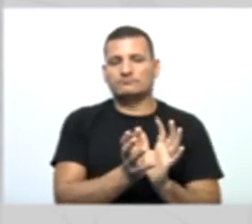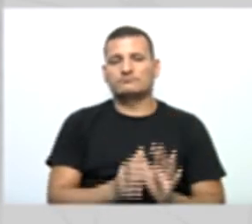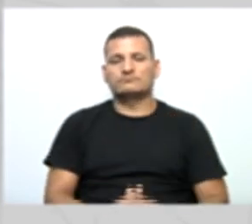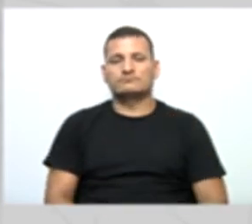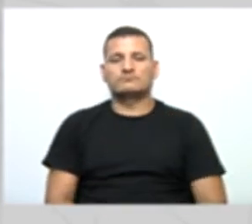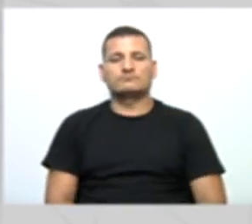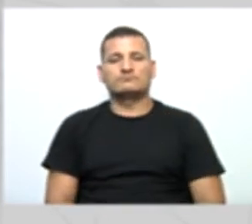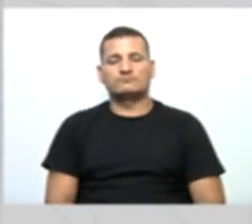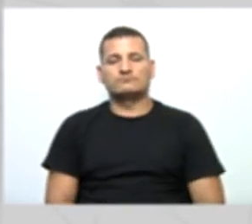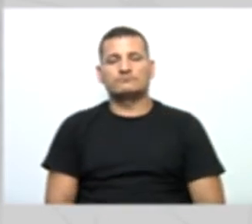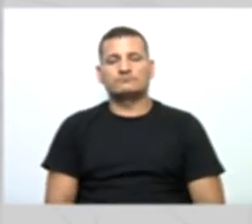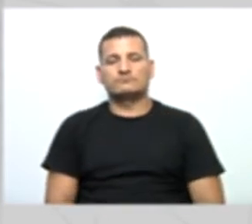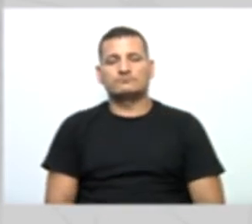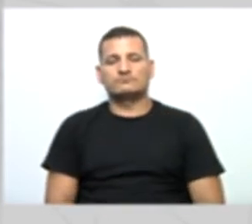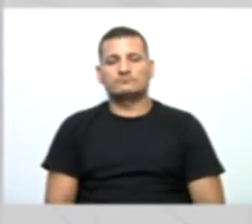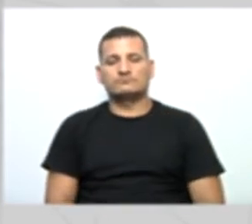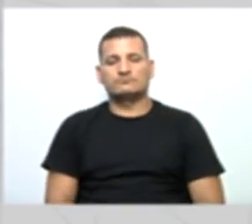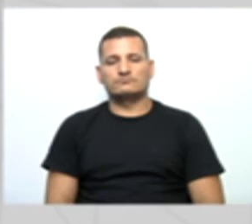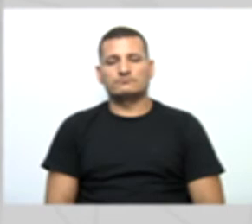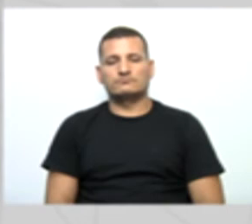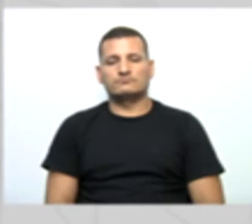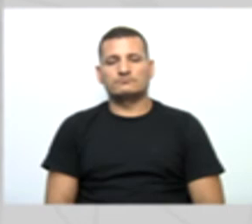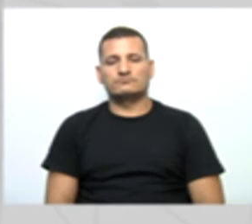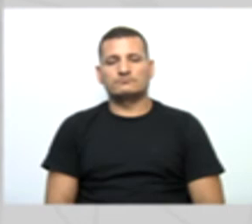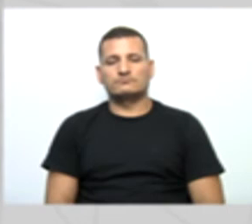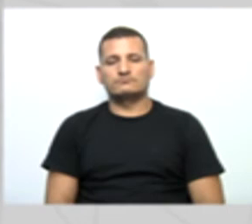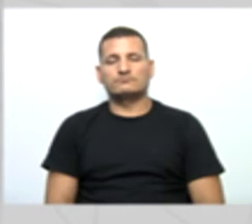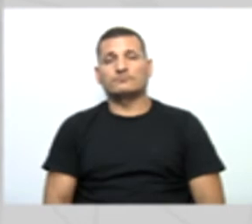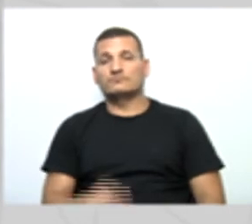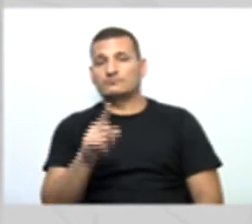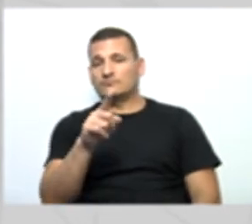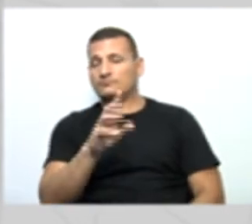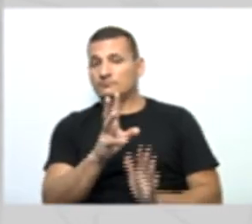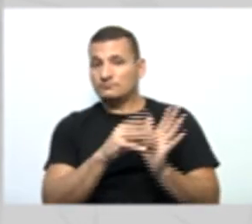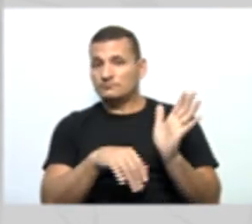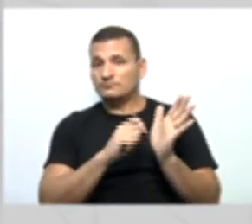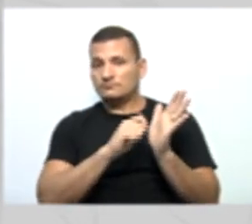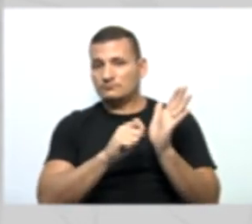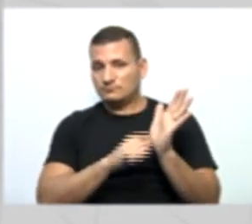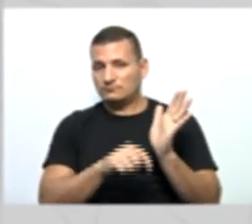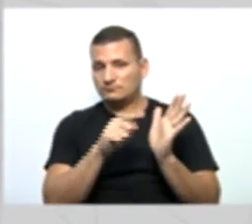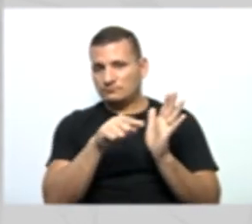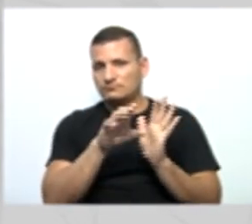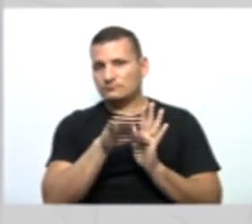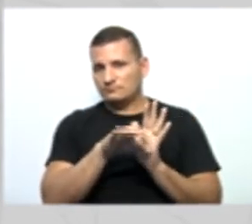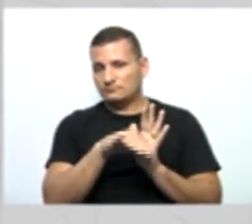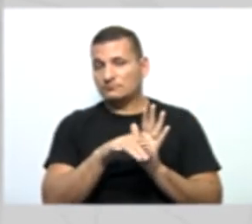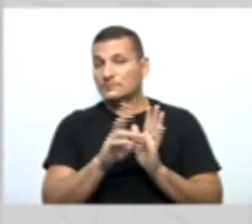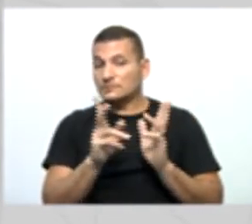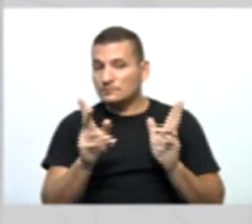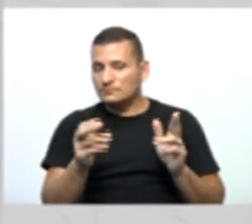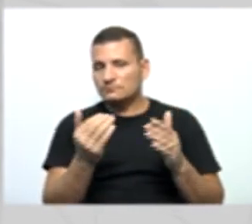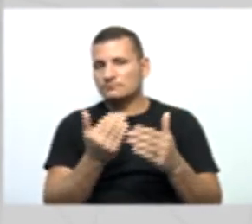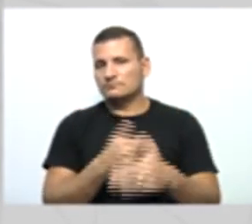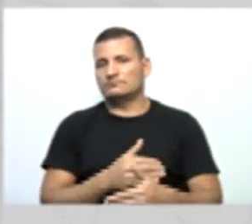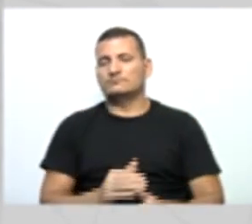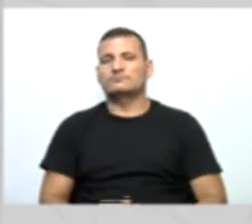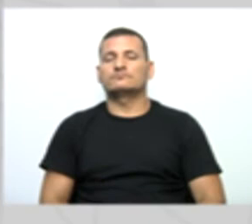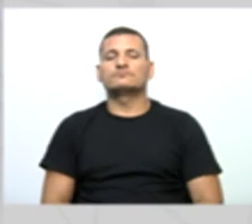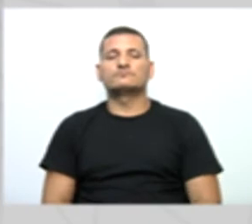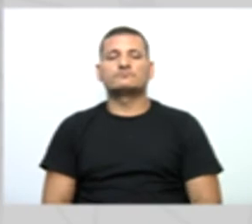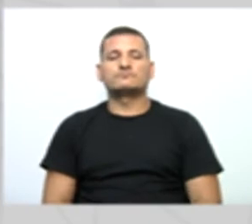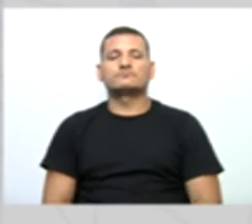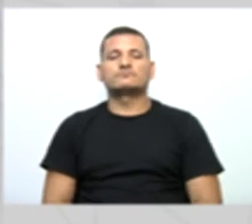determinado conjunto. Anota esse conceito porque é questão de prova. Então, a classe é